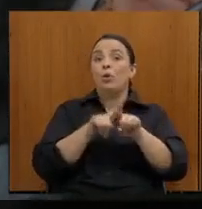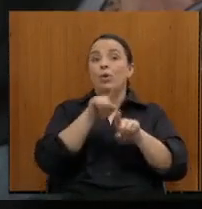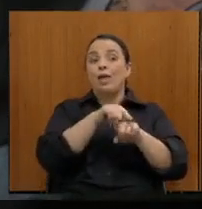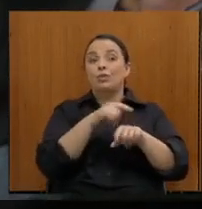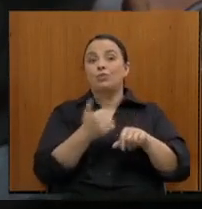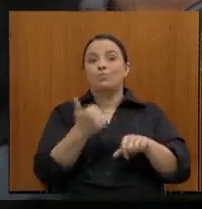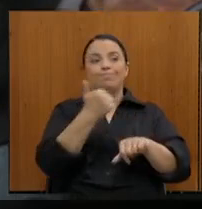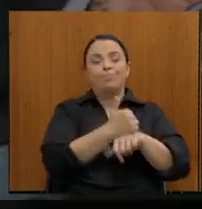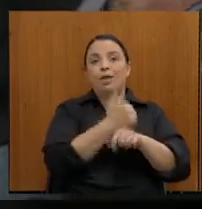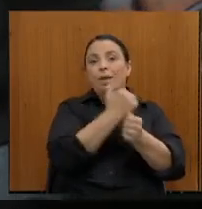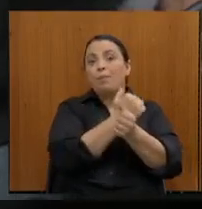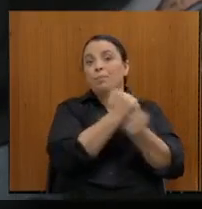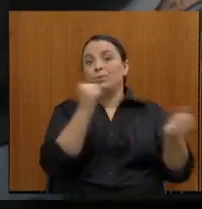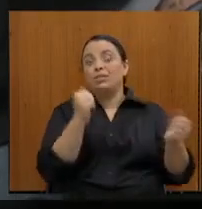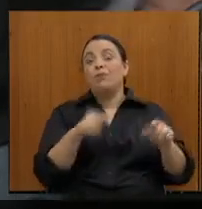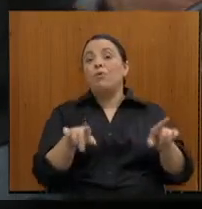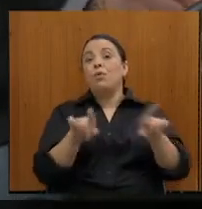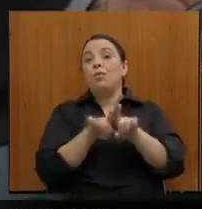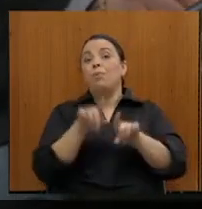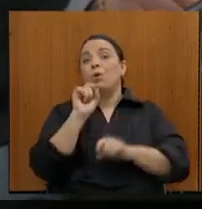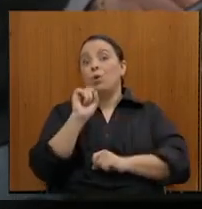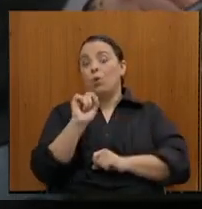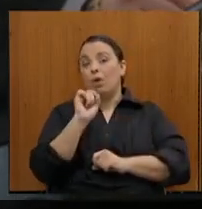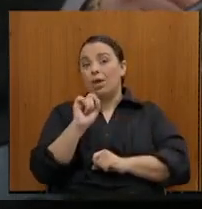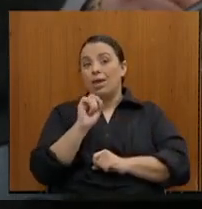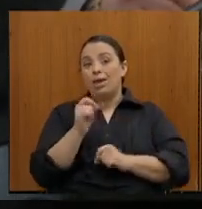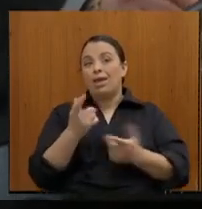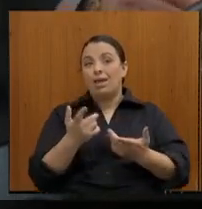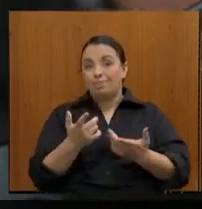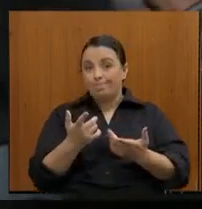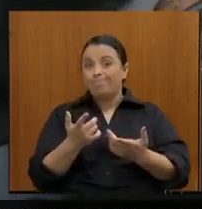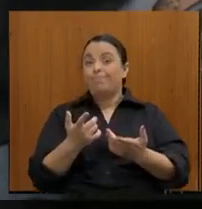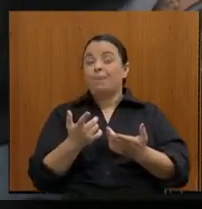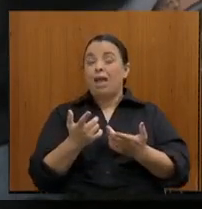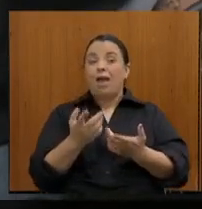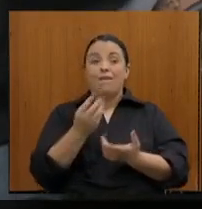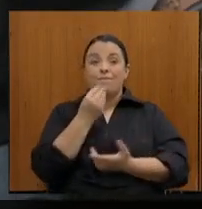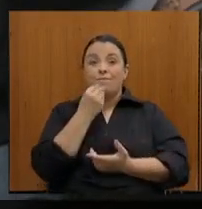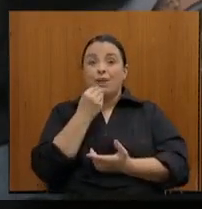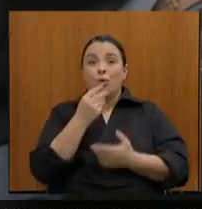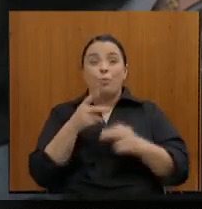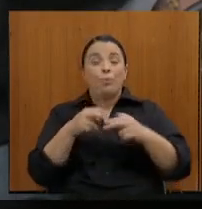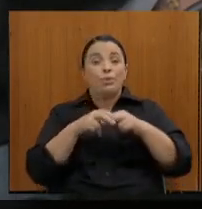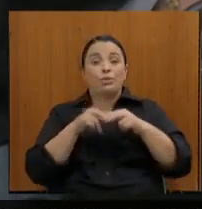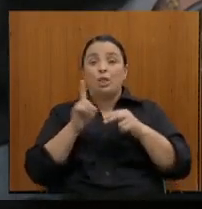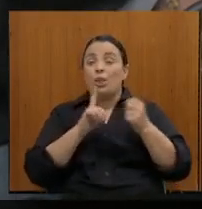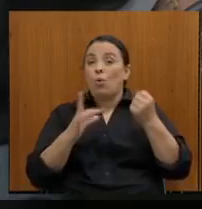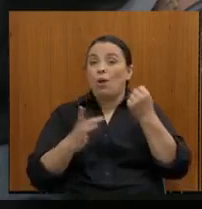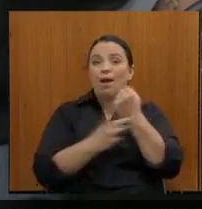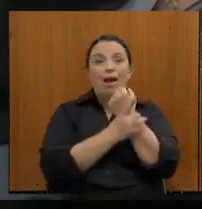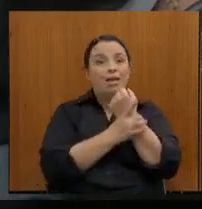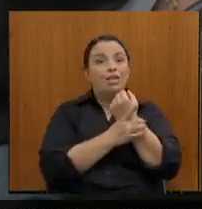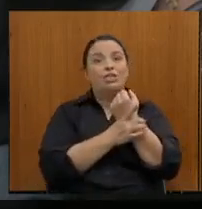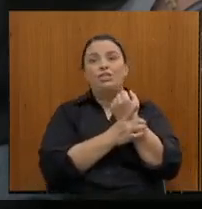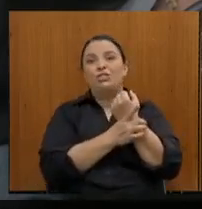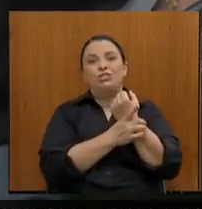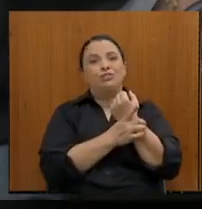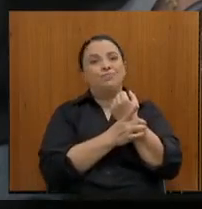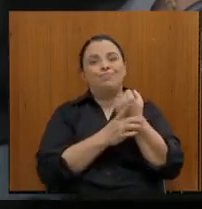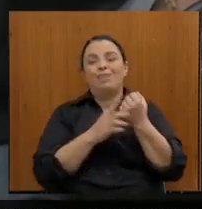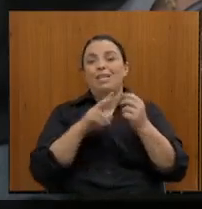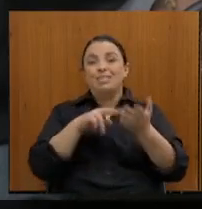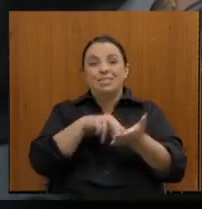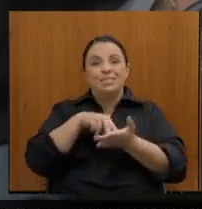EA fragilidade pela difícil tarefa de garantir a segurança das grandes centrais